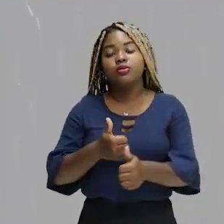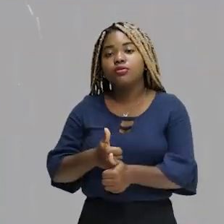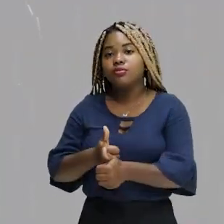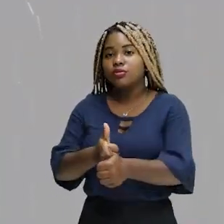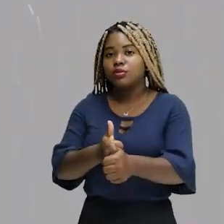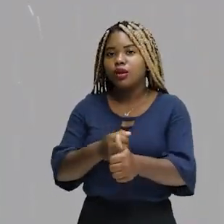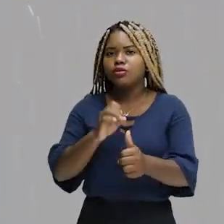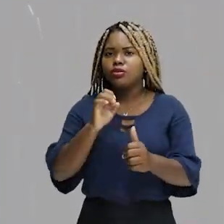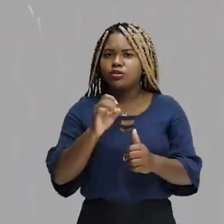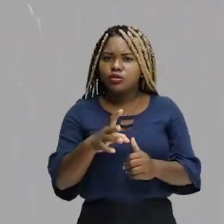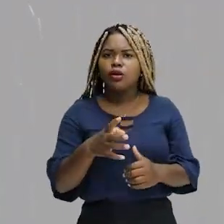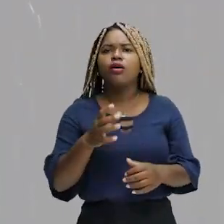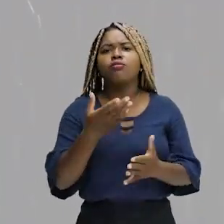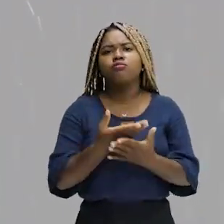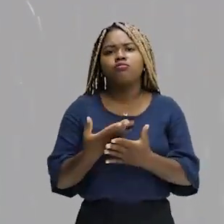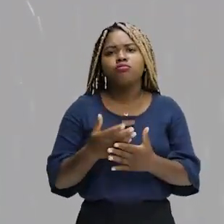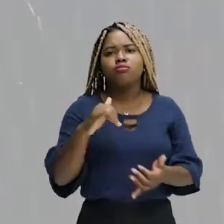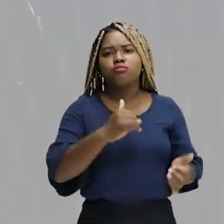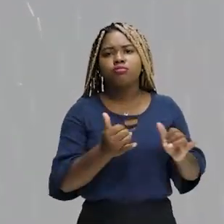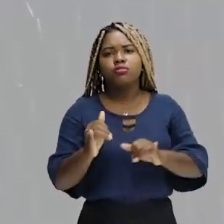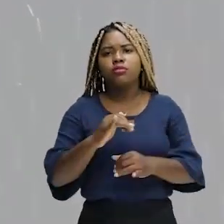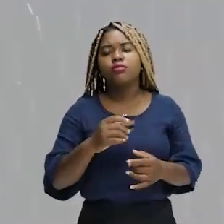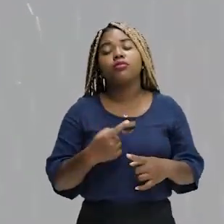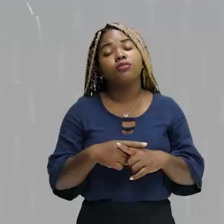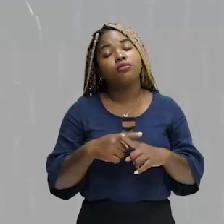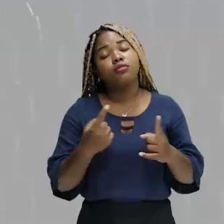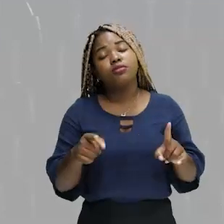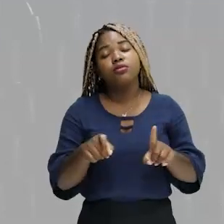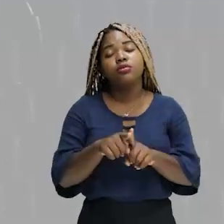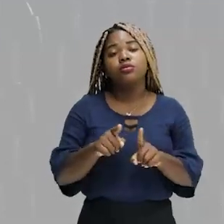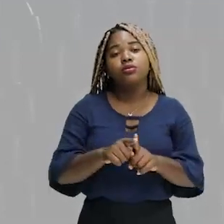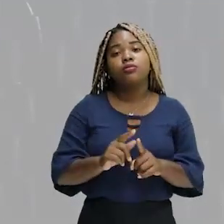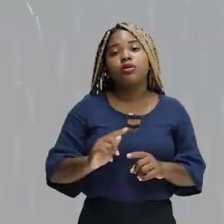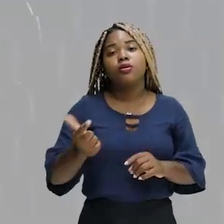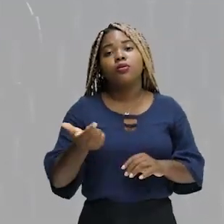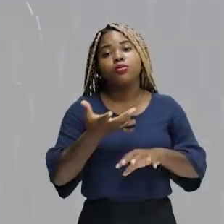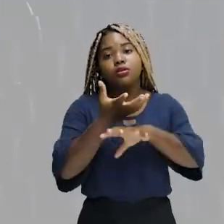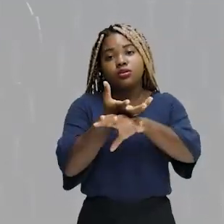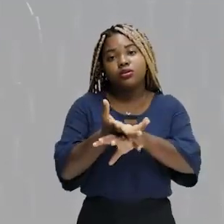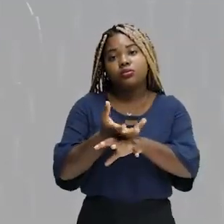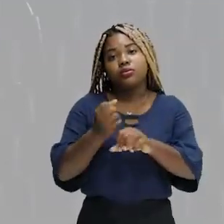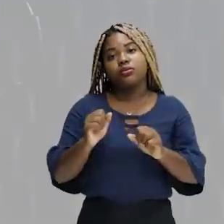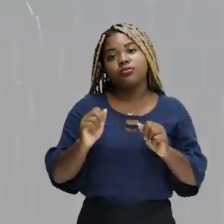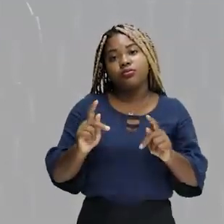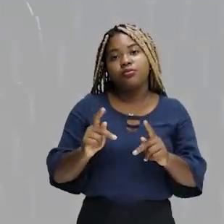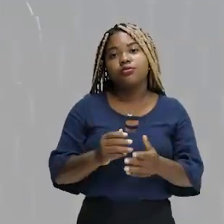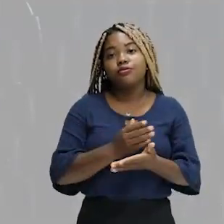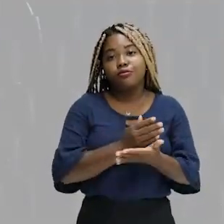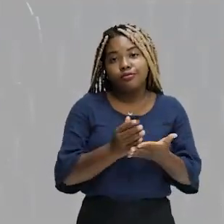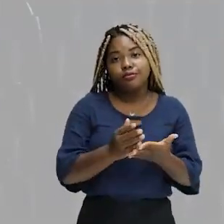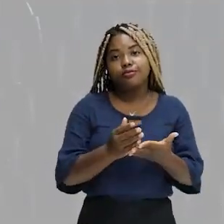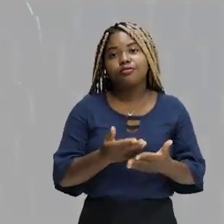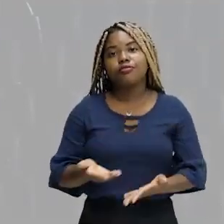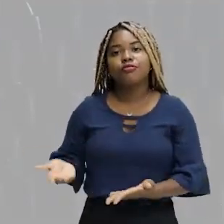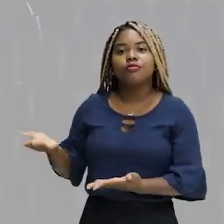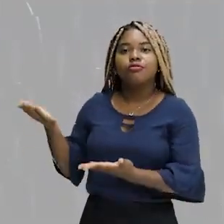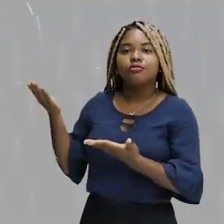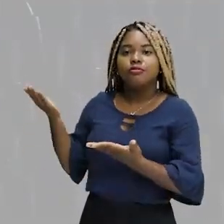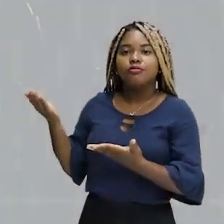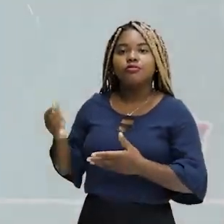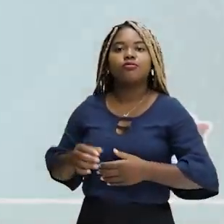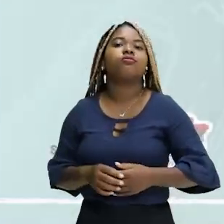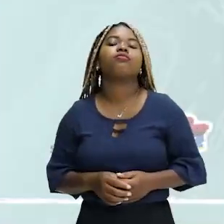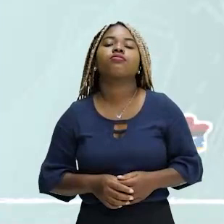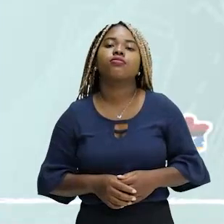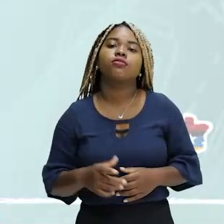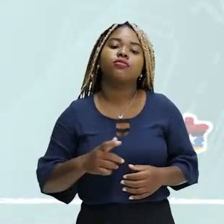não só as aulas de Química, mas também dos outros componentes curriculares. Show de bola? Vamos iniciar? Bom, estamos